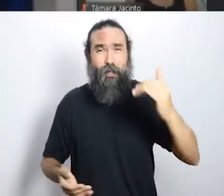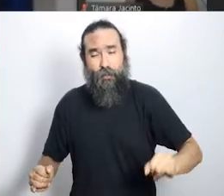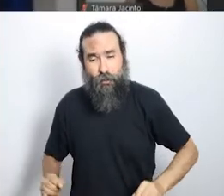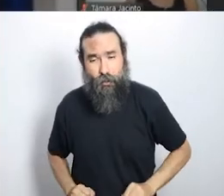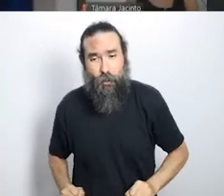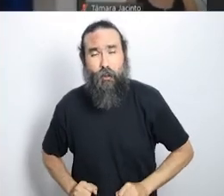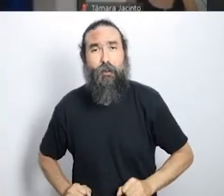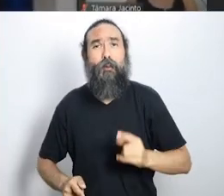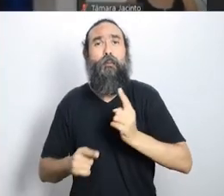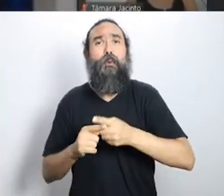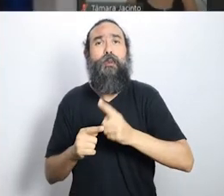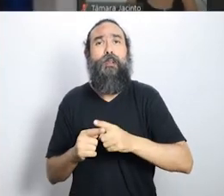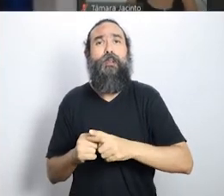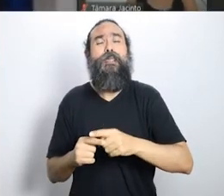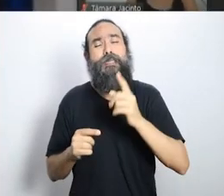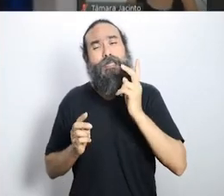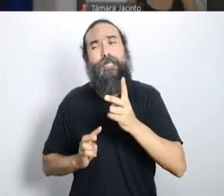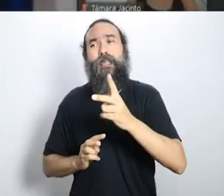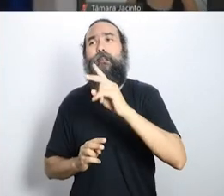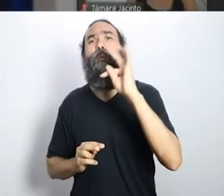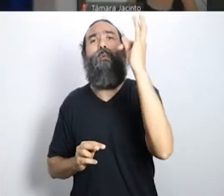os mestres, fazia, enfim.